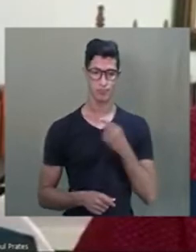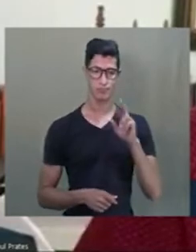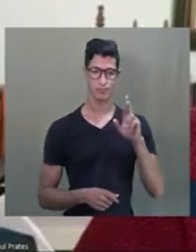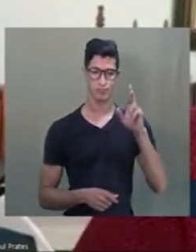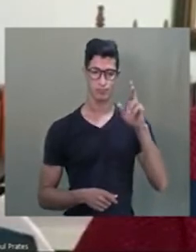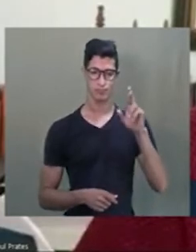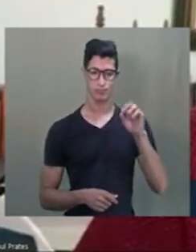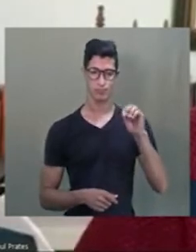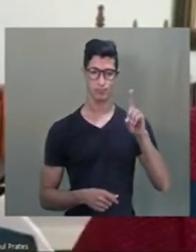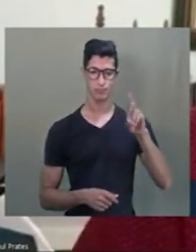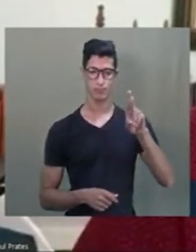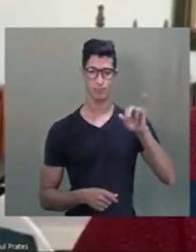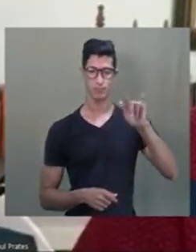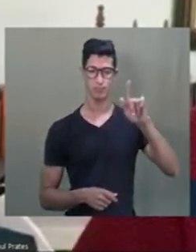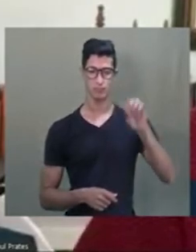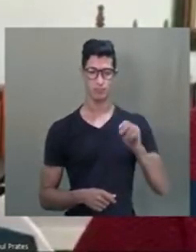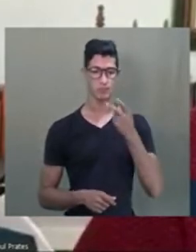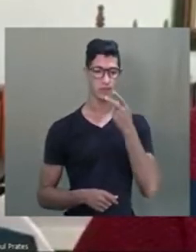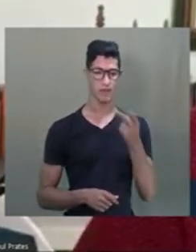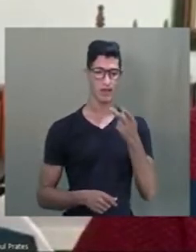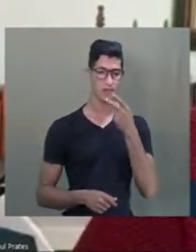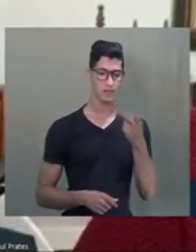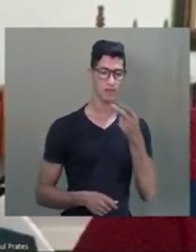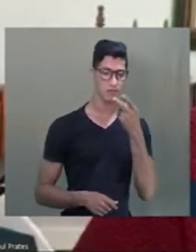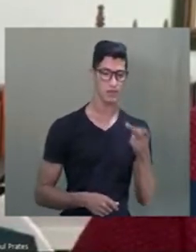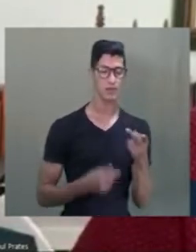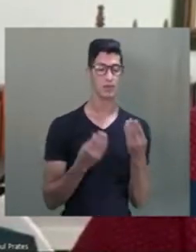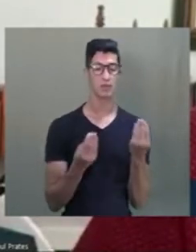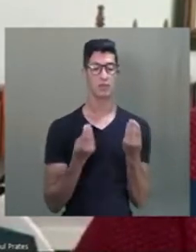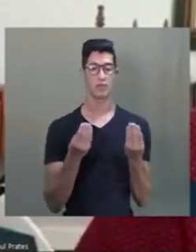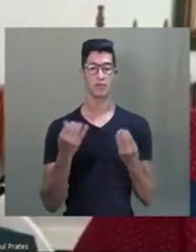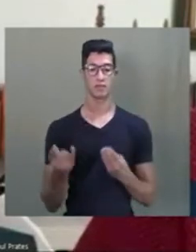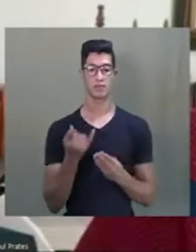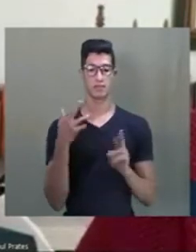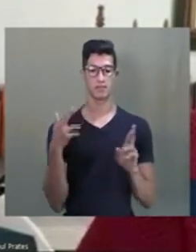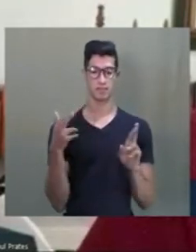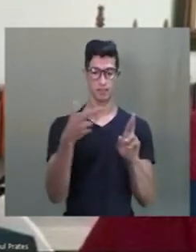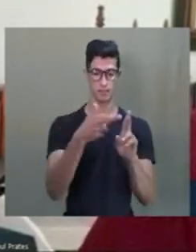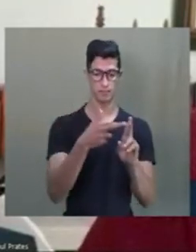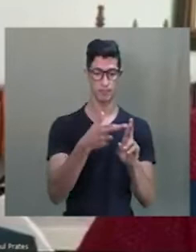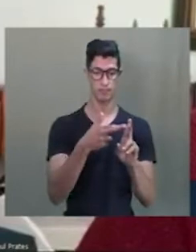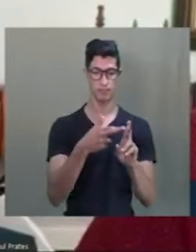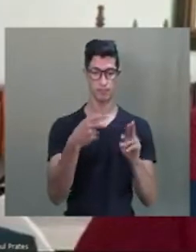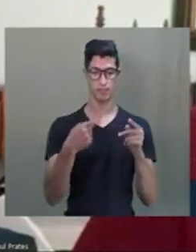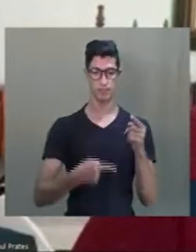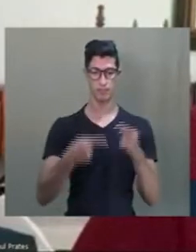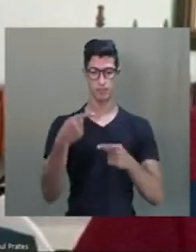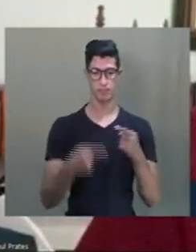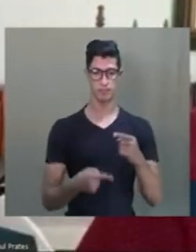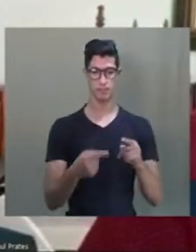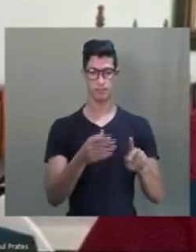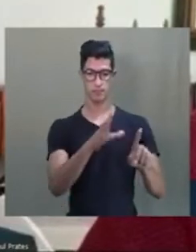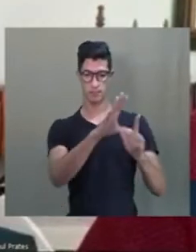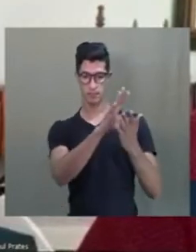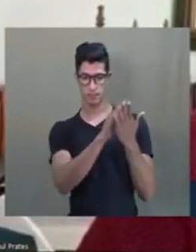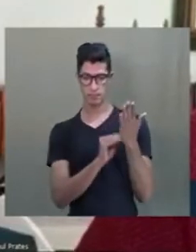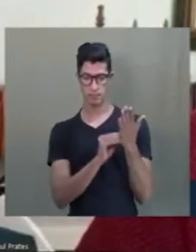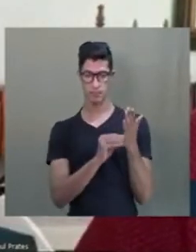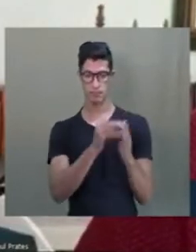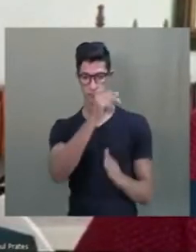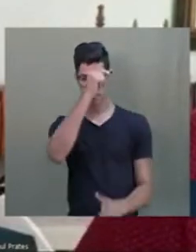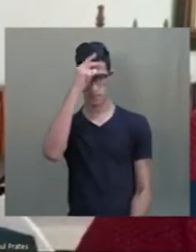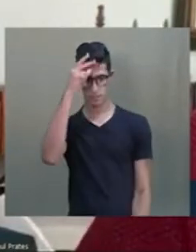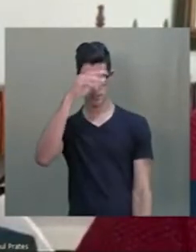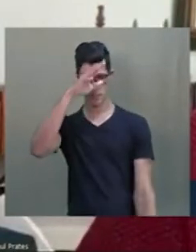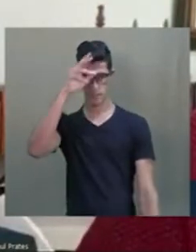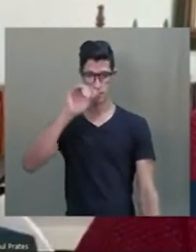Rodrigo Cunha, presidente Nelsinho, falar o quão ela é importante como referência política para ele e para o prefeito